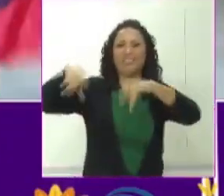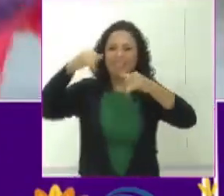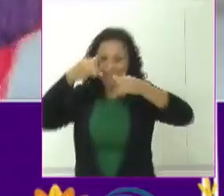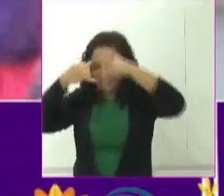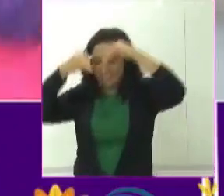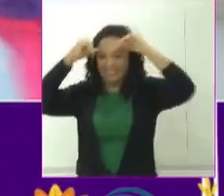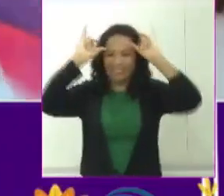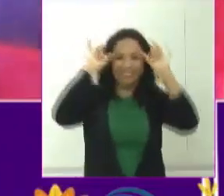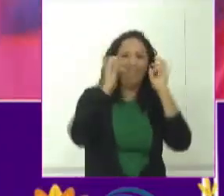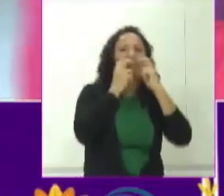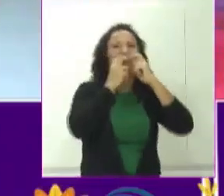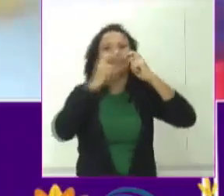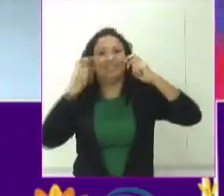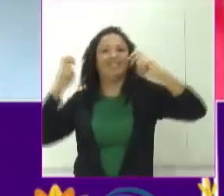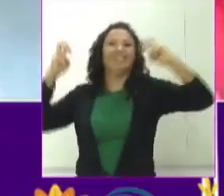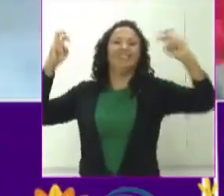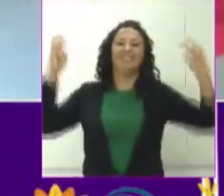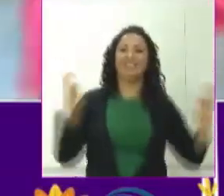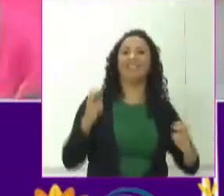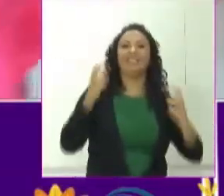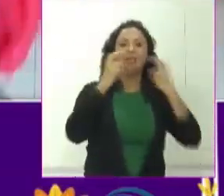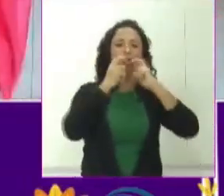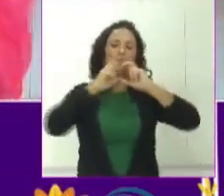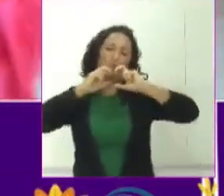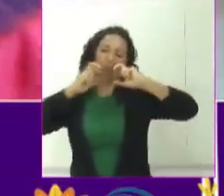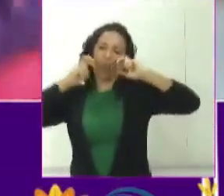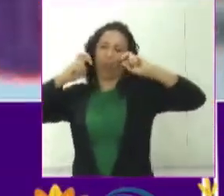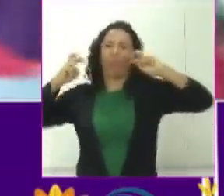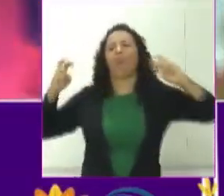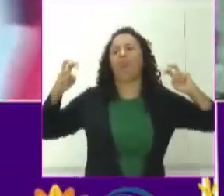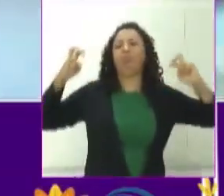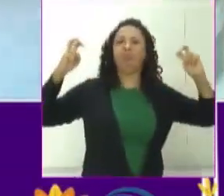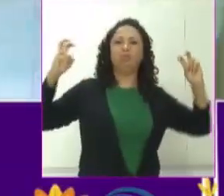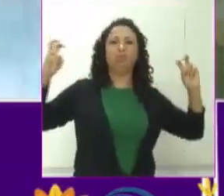de urrar. Já